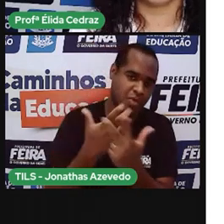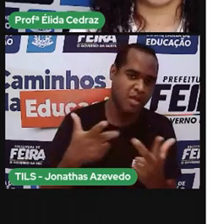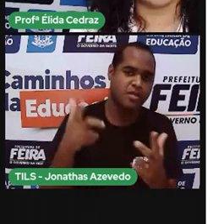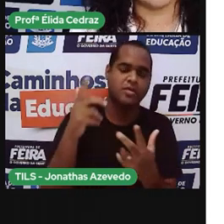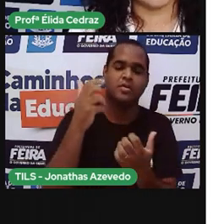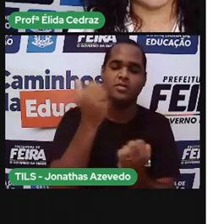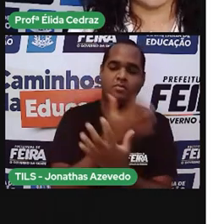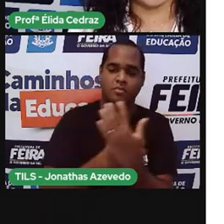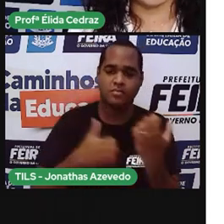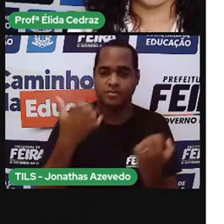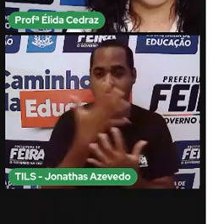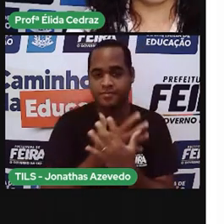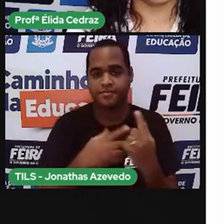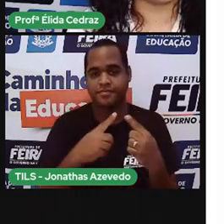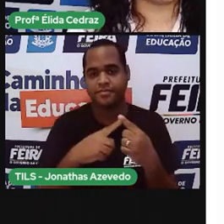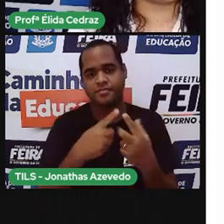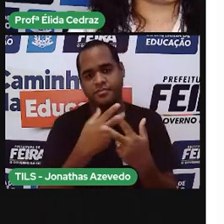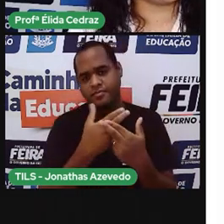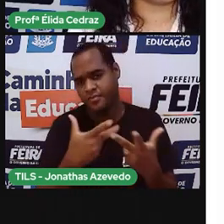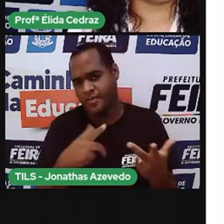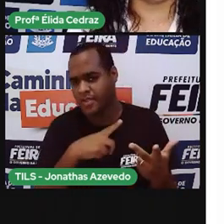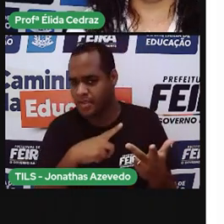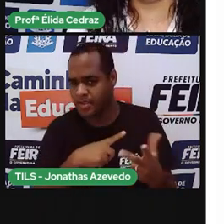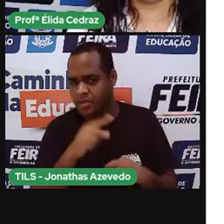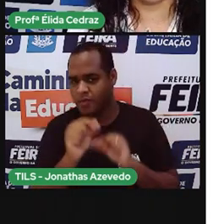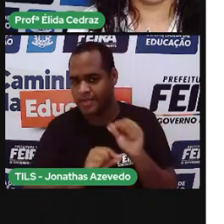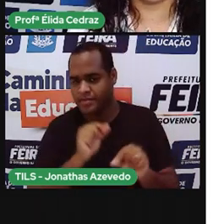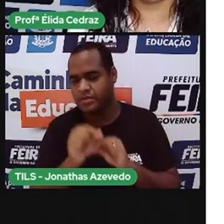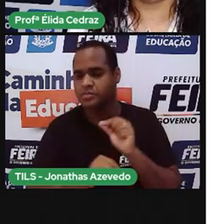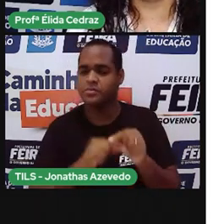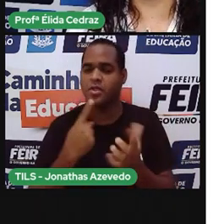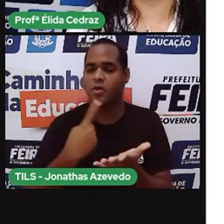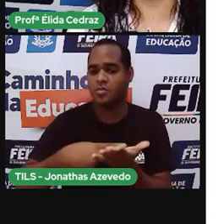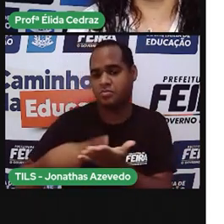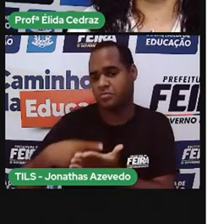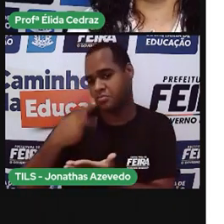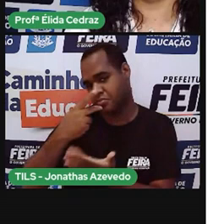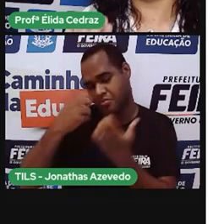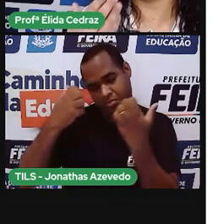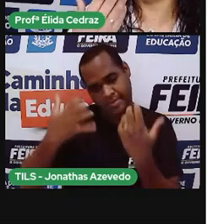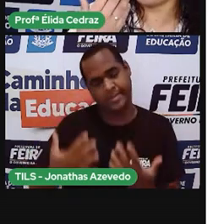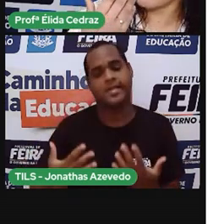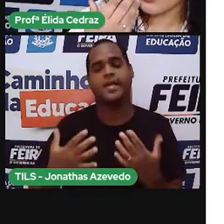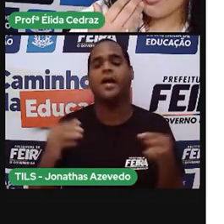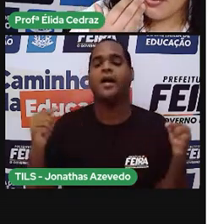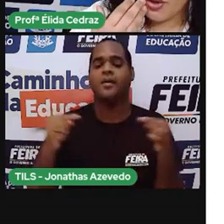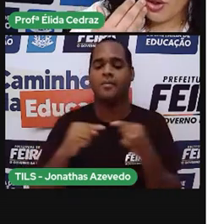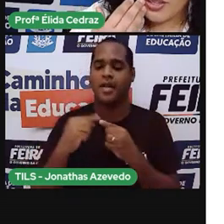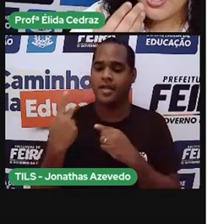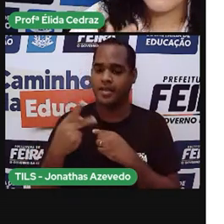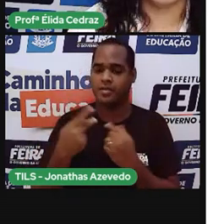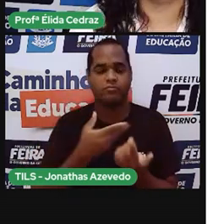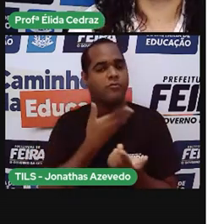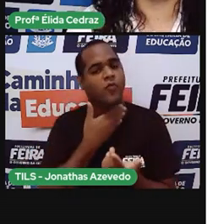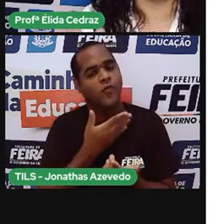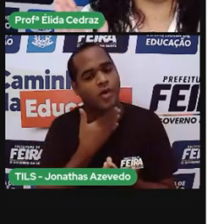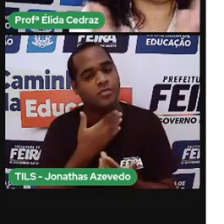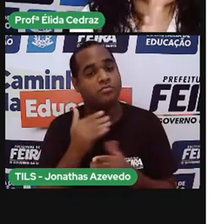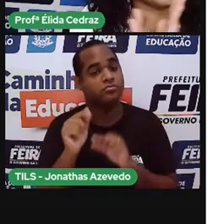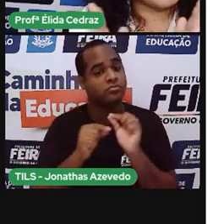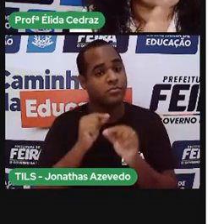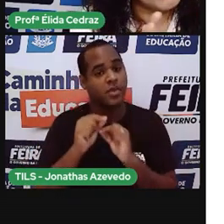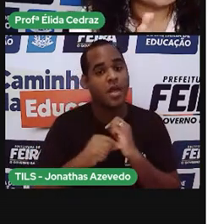nas nossas cantigas para marcar o ritmo delas, junto com a nossa voz,